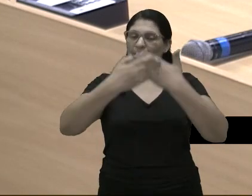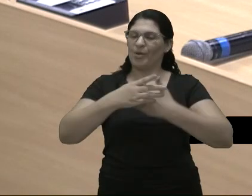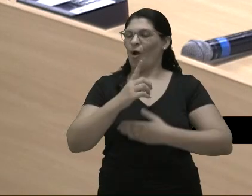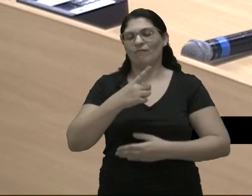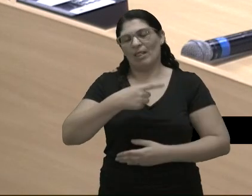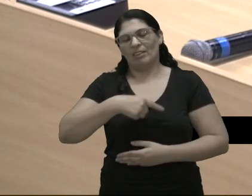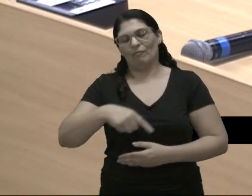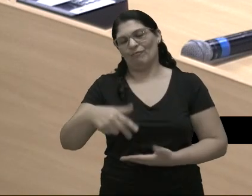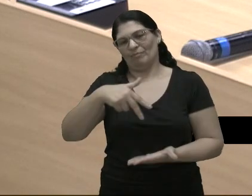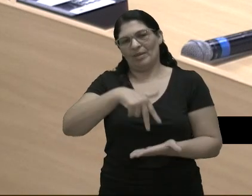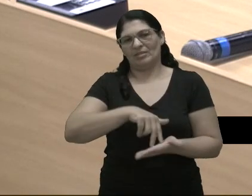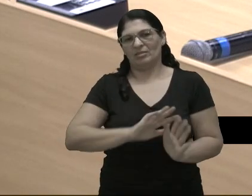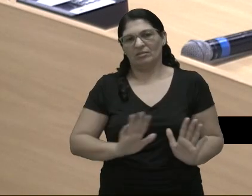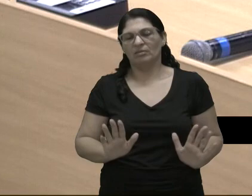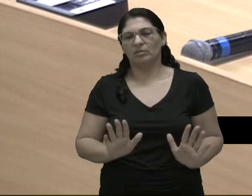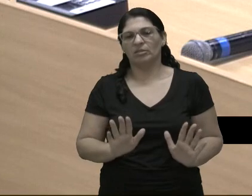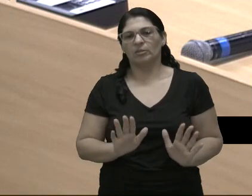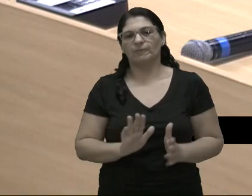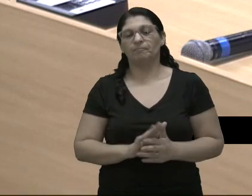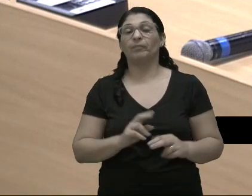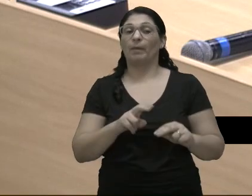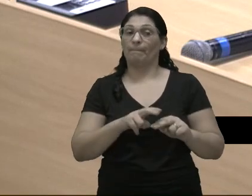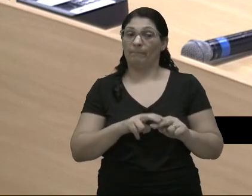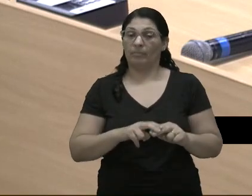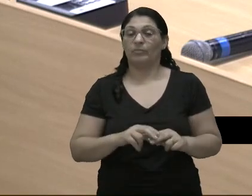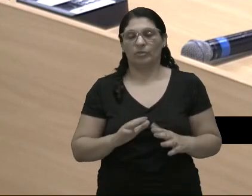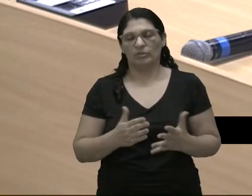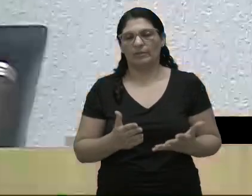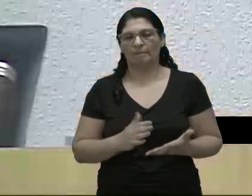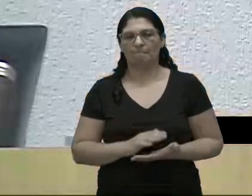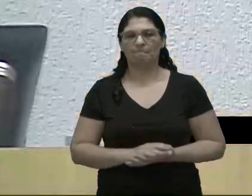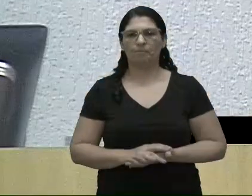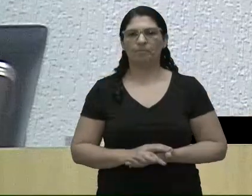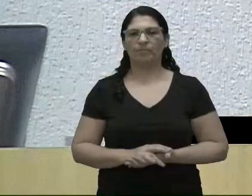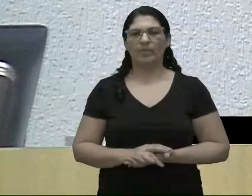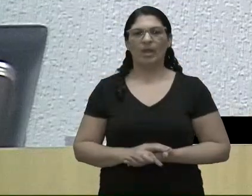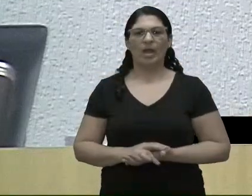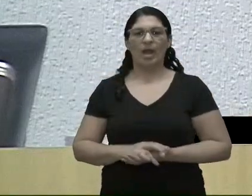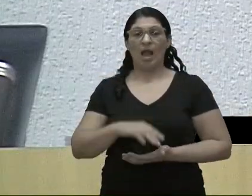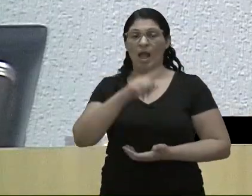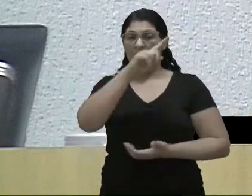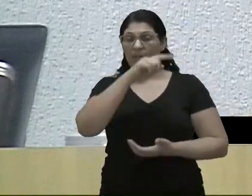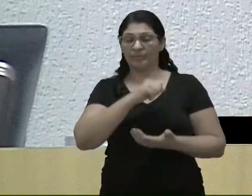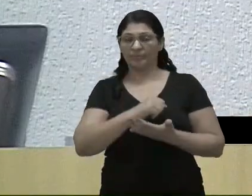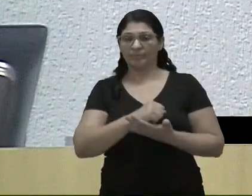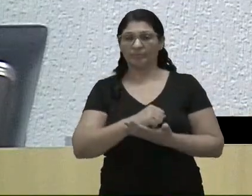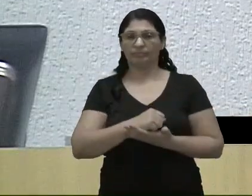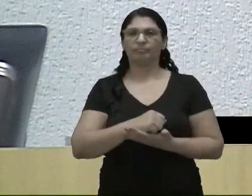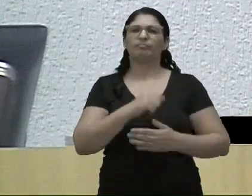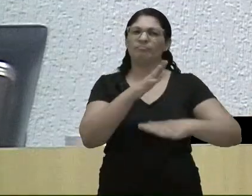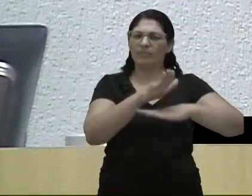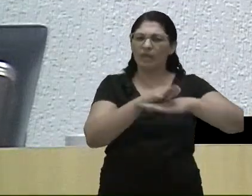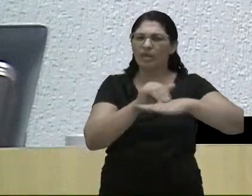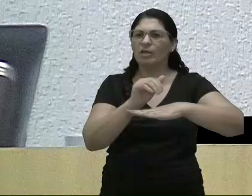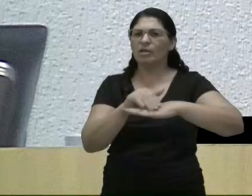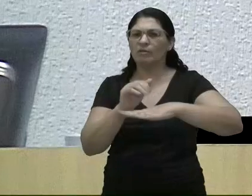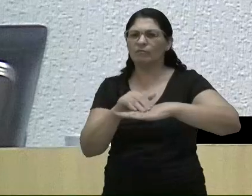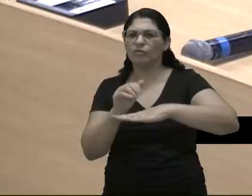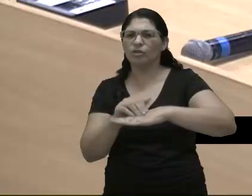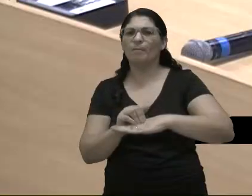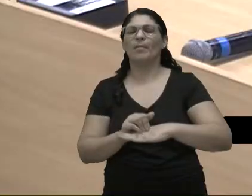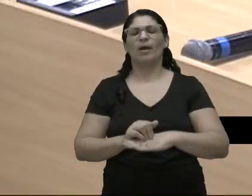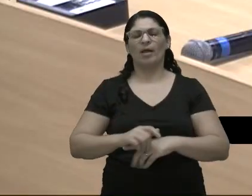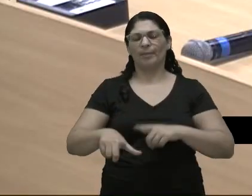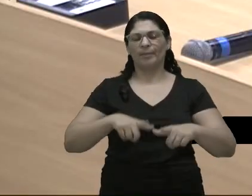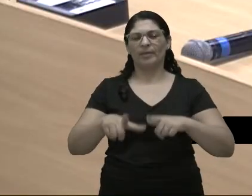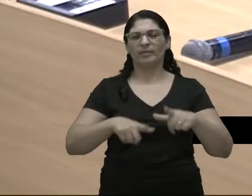fez a prova, tá? Foi isso que aconteceu. Não, mas ele não fez prova e passou? Porque ele foi chamado para ocupar o cargo. Não,